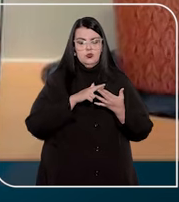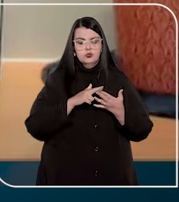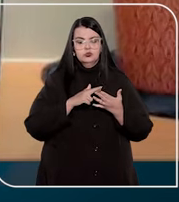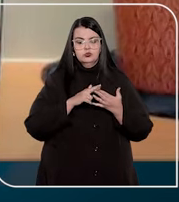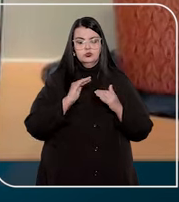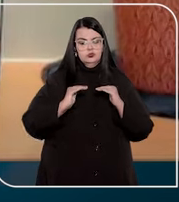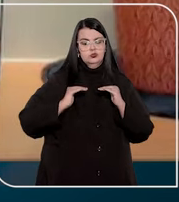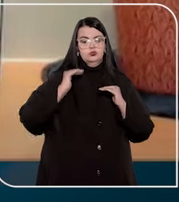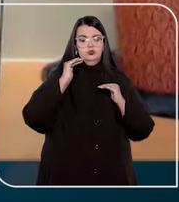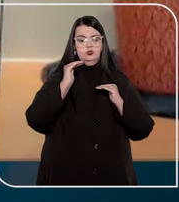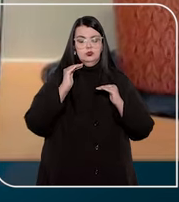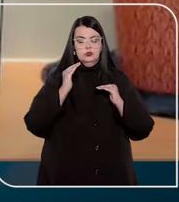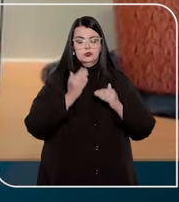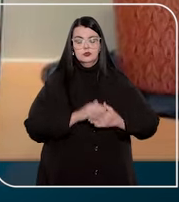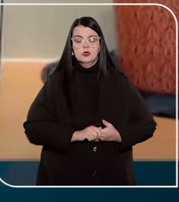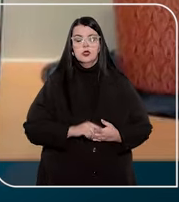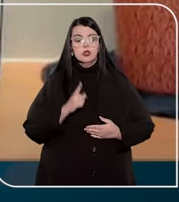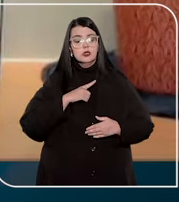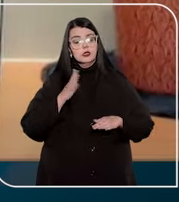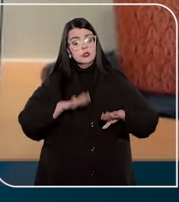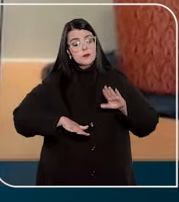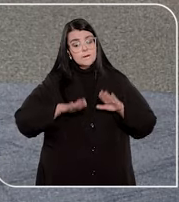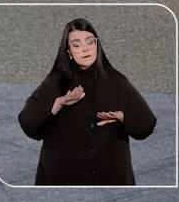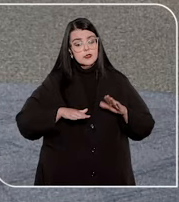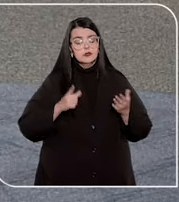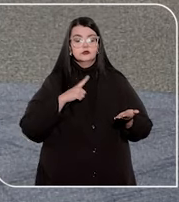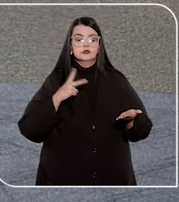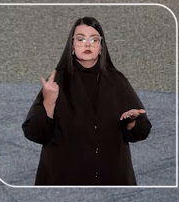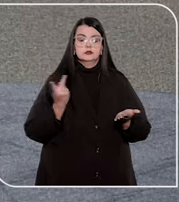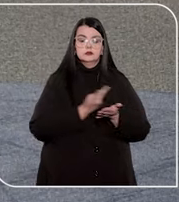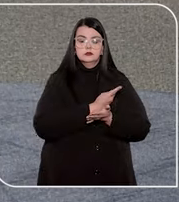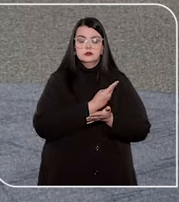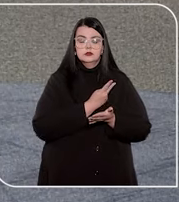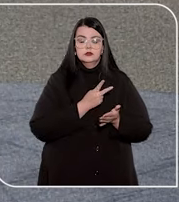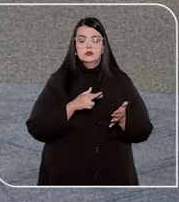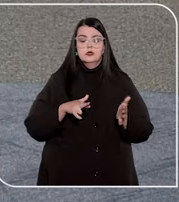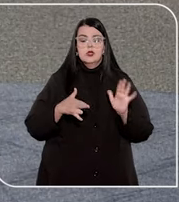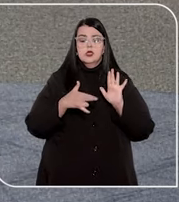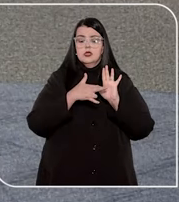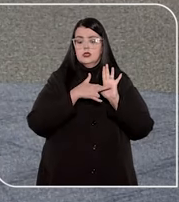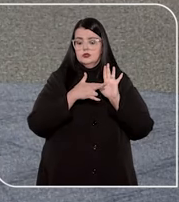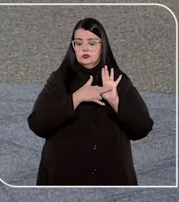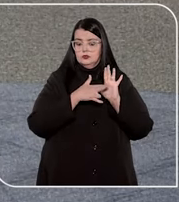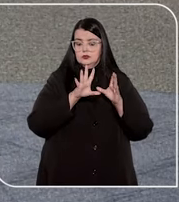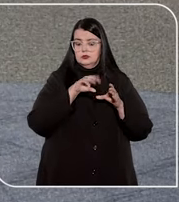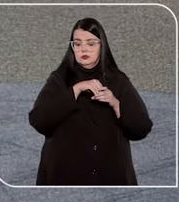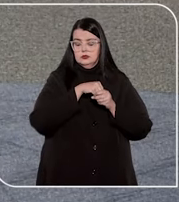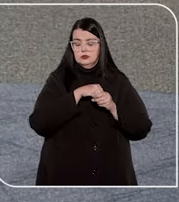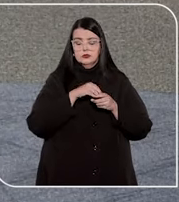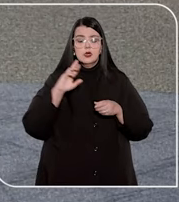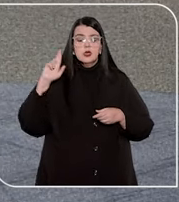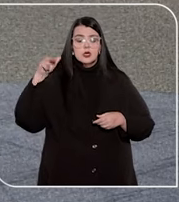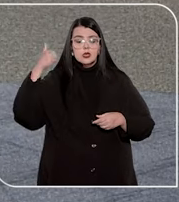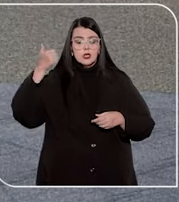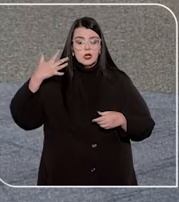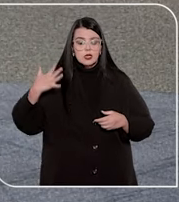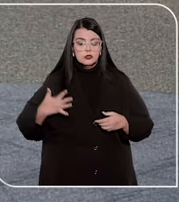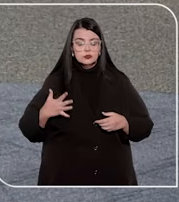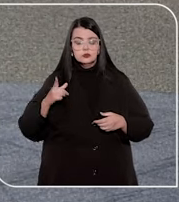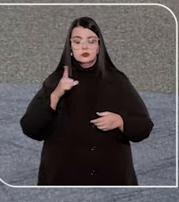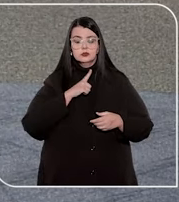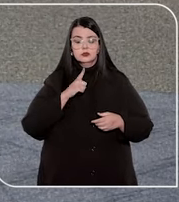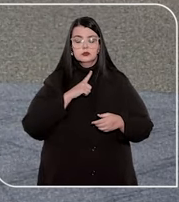Todavia, pode acontecer de interpor-se esse agravo interno, regimental, o relator alterar seus